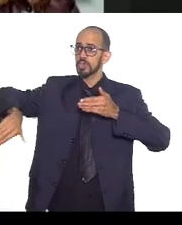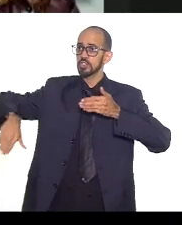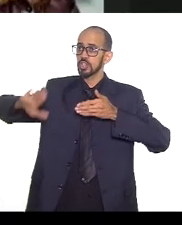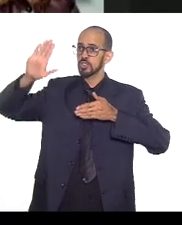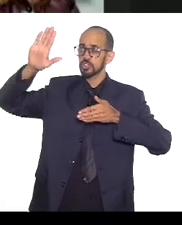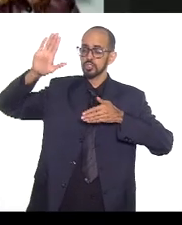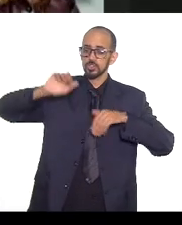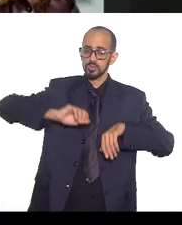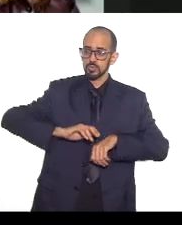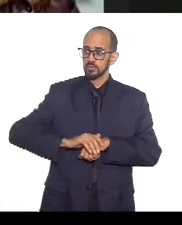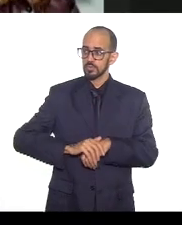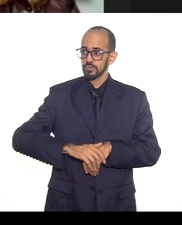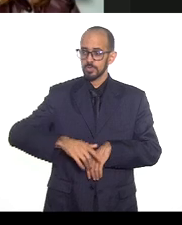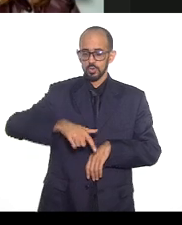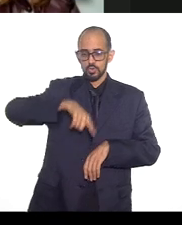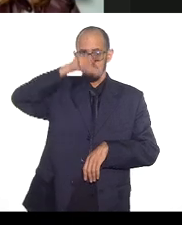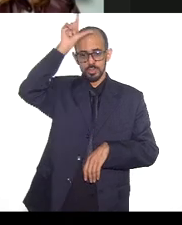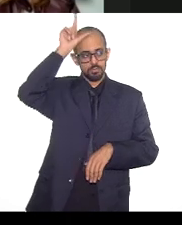Deputado Luiz Paulo.